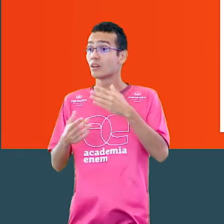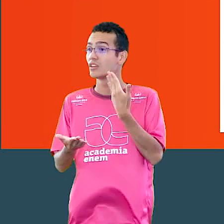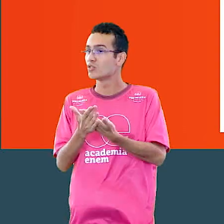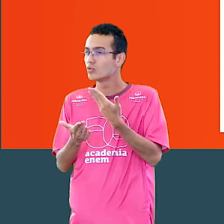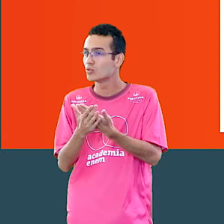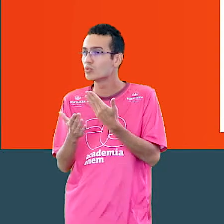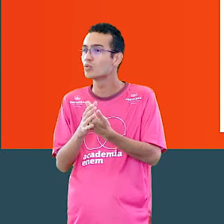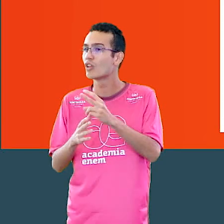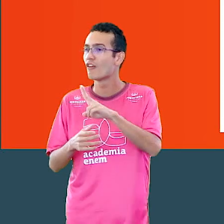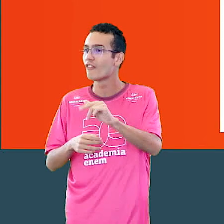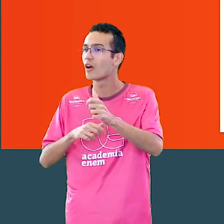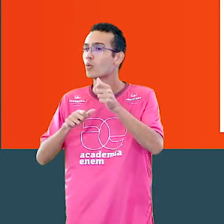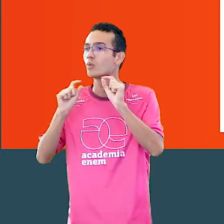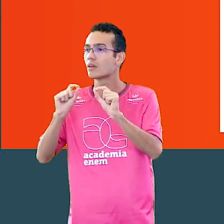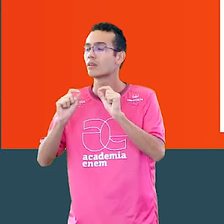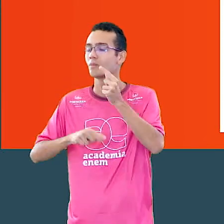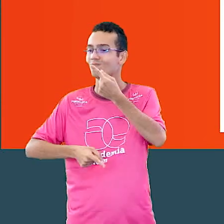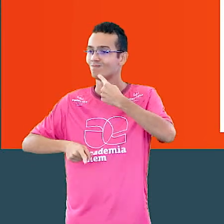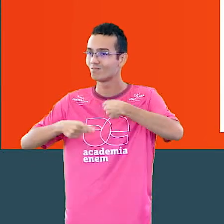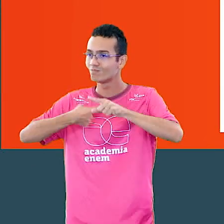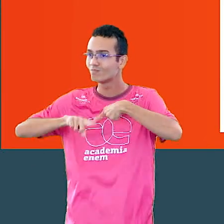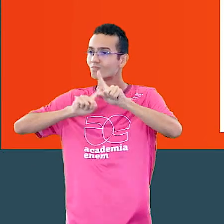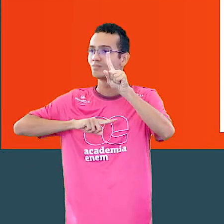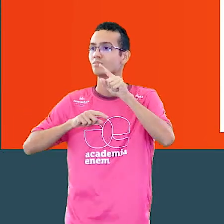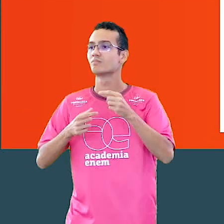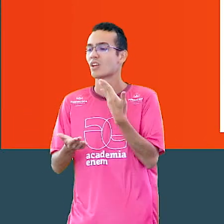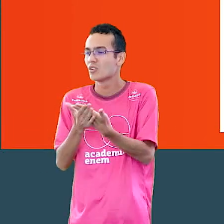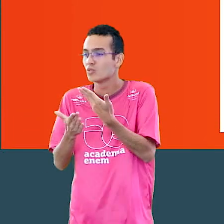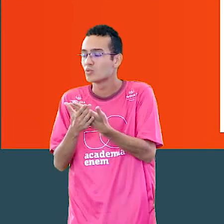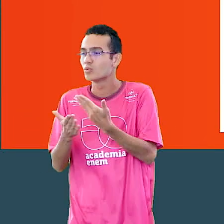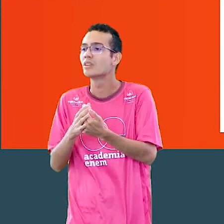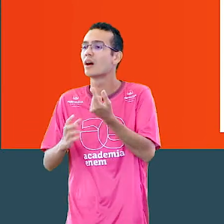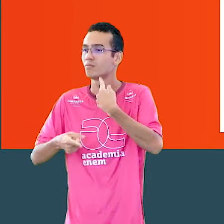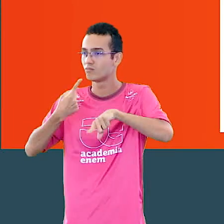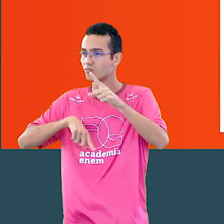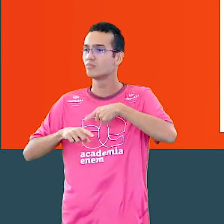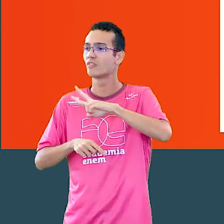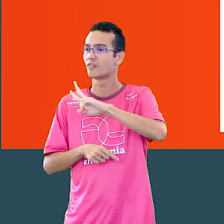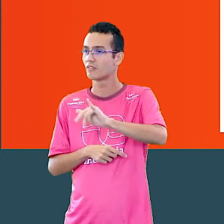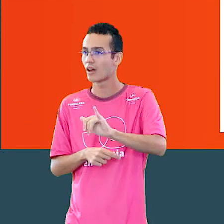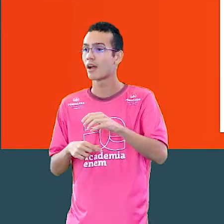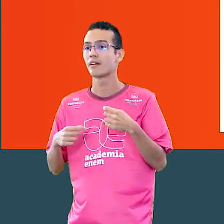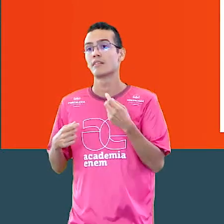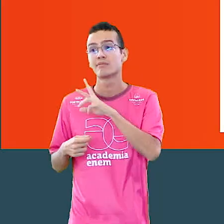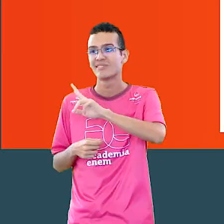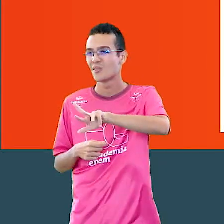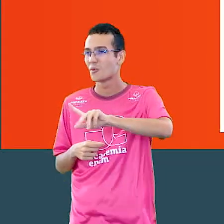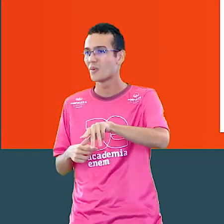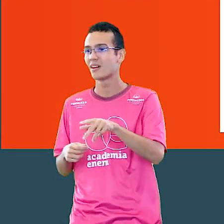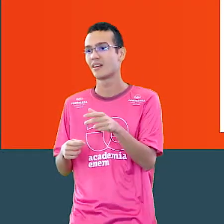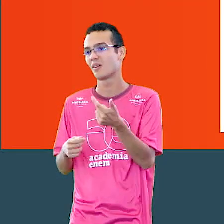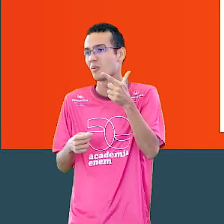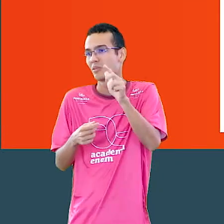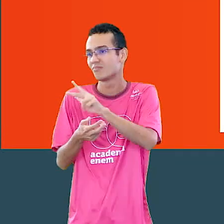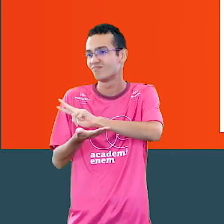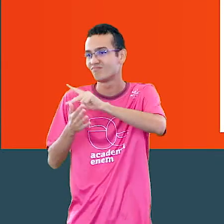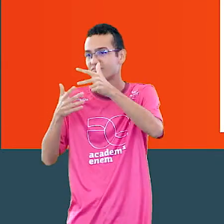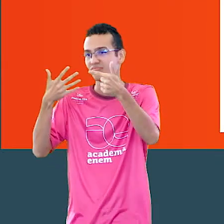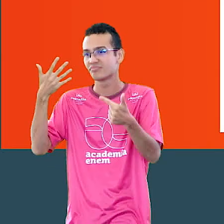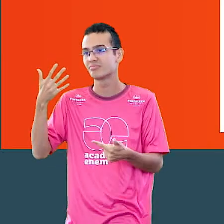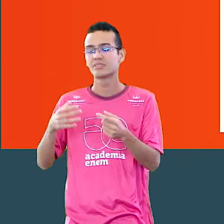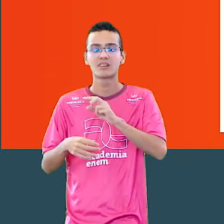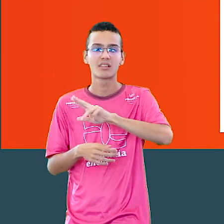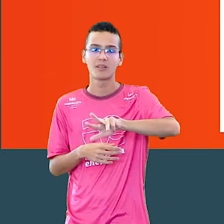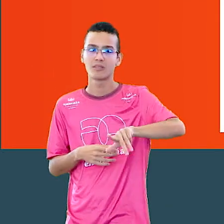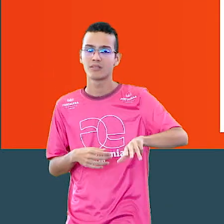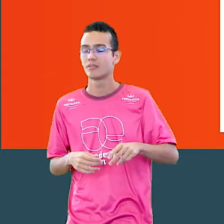gente. É o estudo que pode mudar. Não é outra coisa, tá? Vamos lá. Organização,